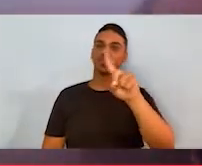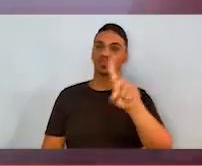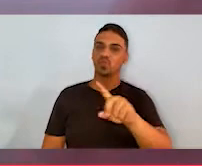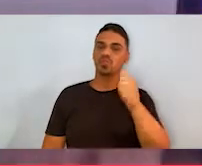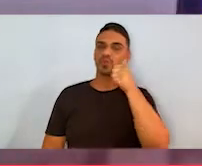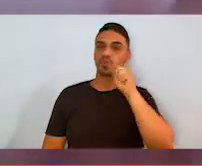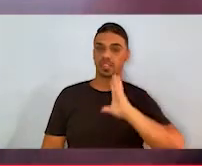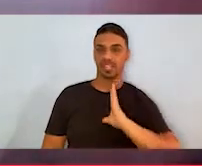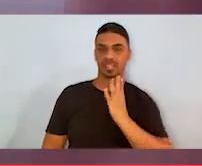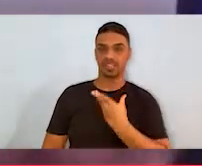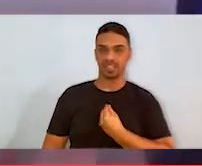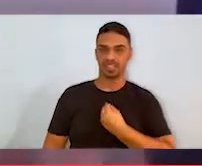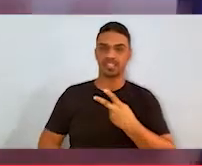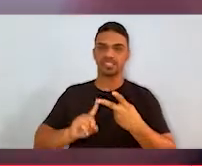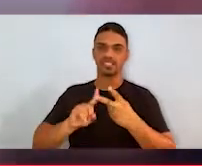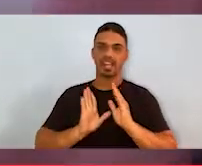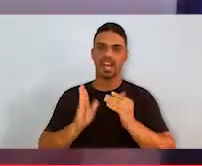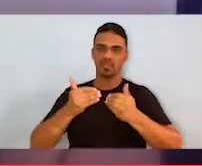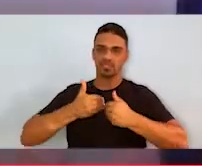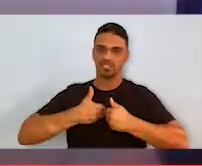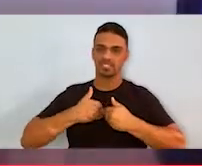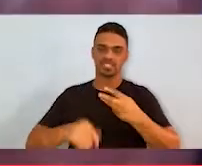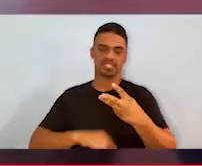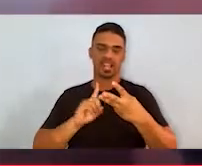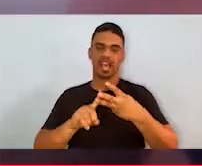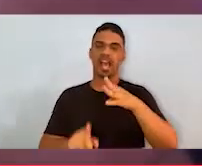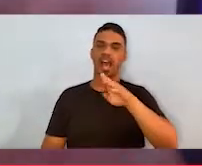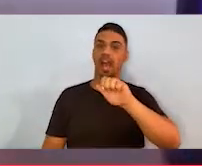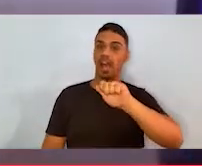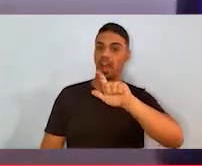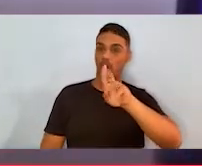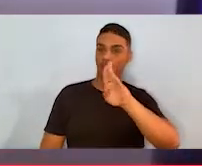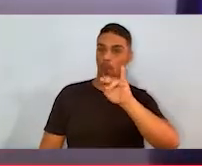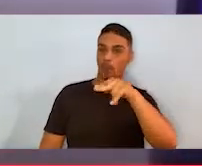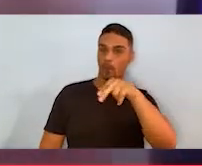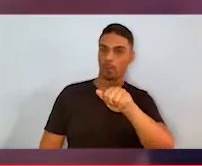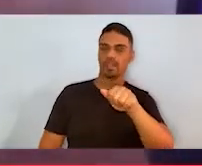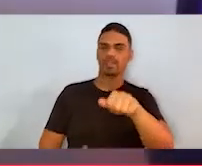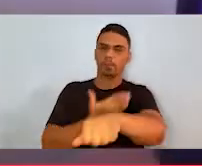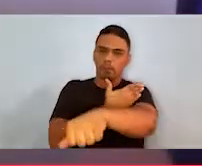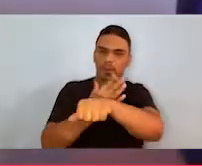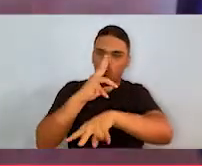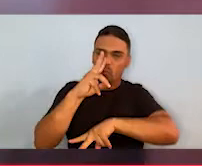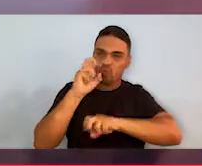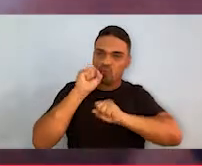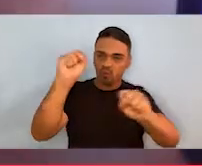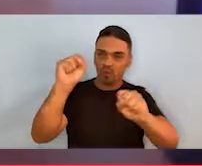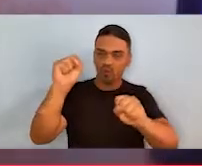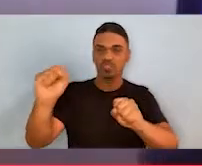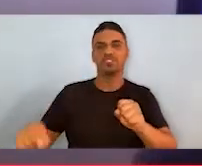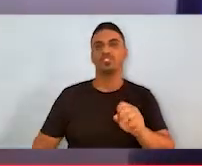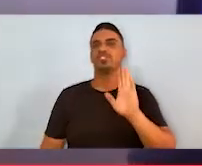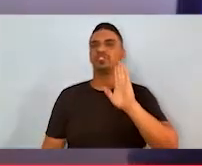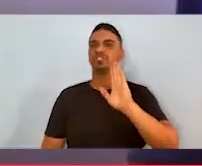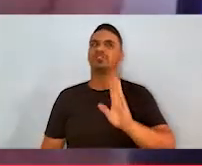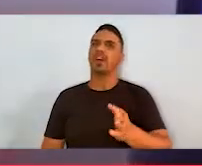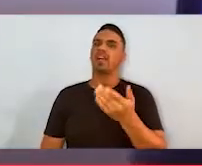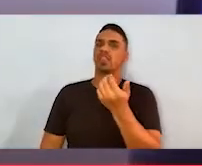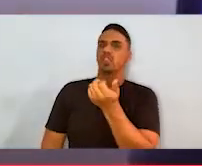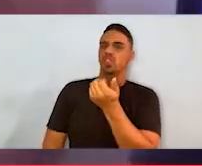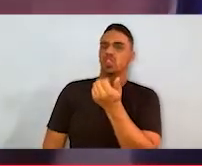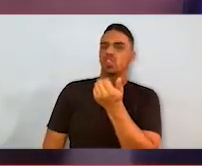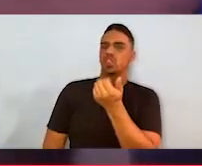é uma moça trans, autista, albina, que faz pixel art desde pequena e há 12 anos